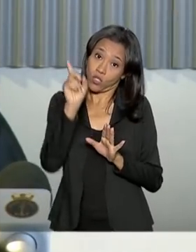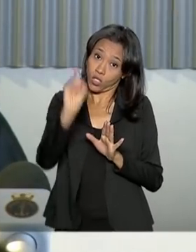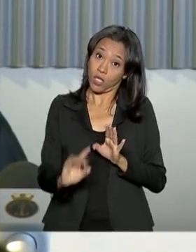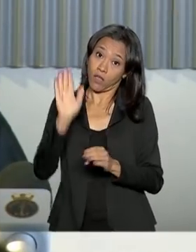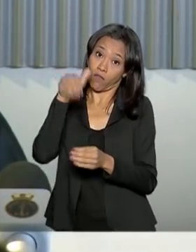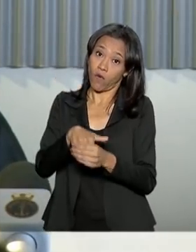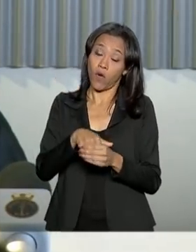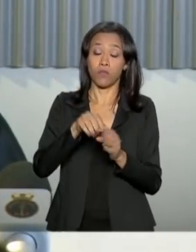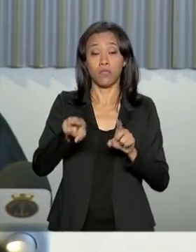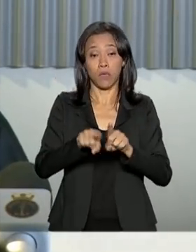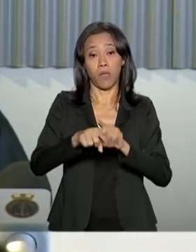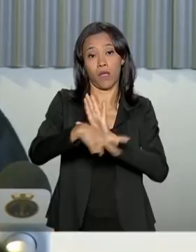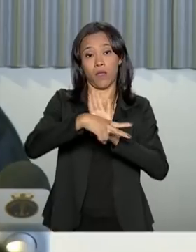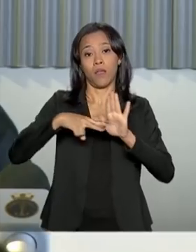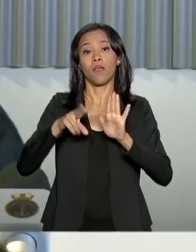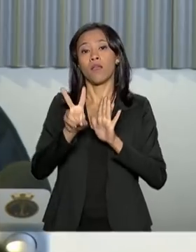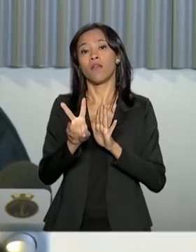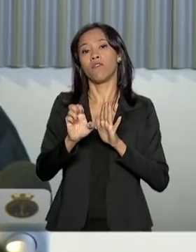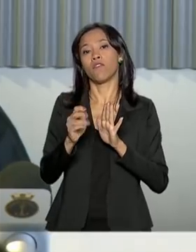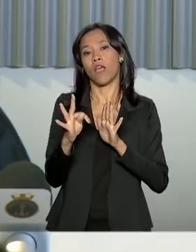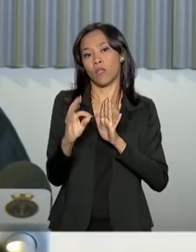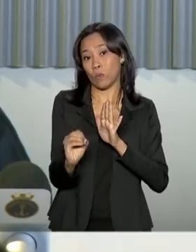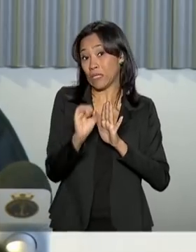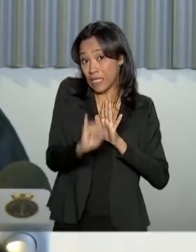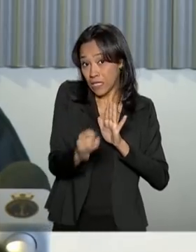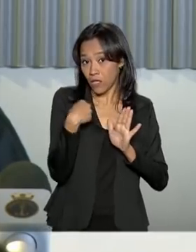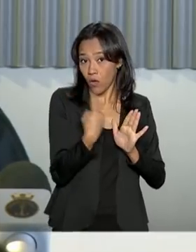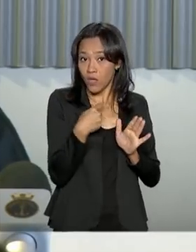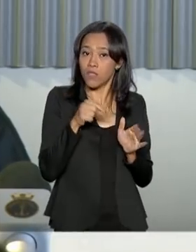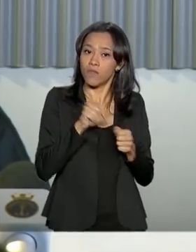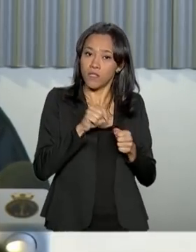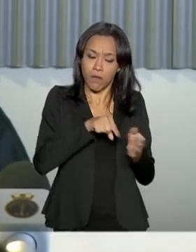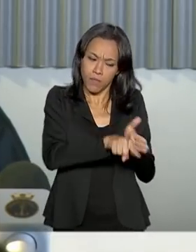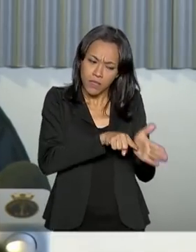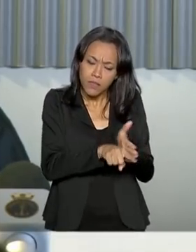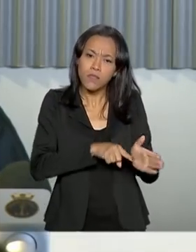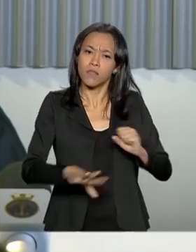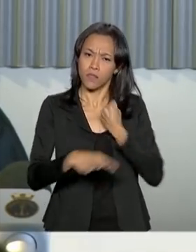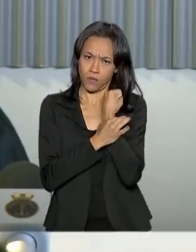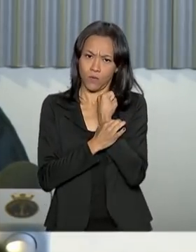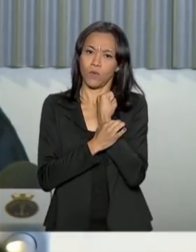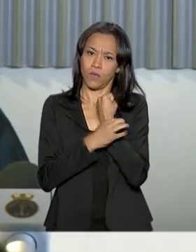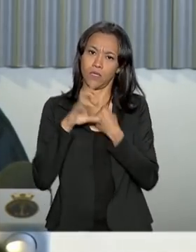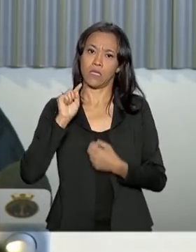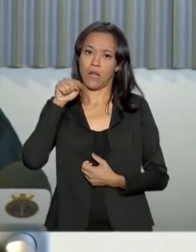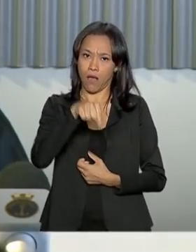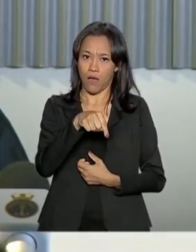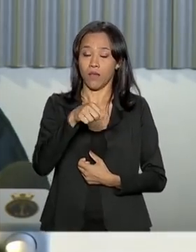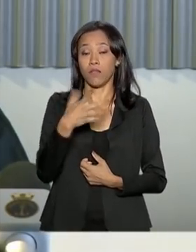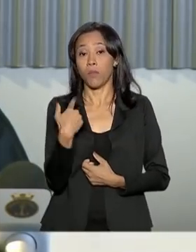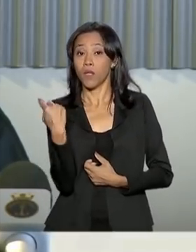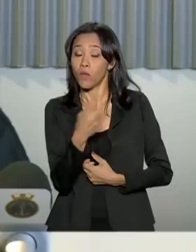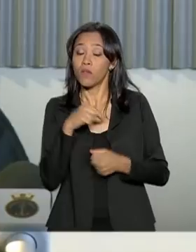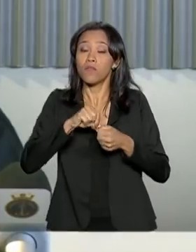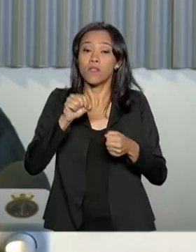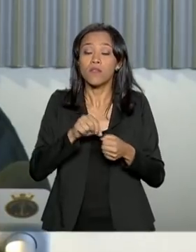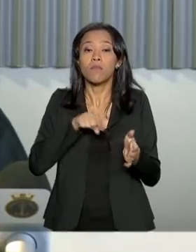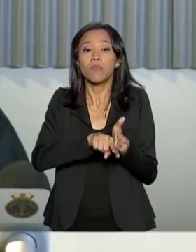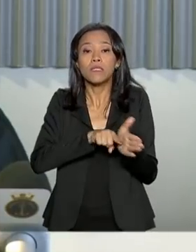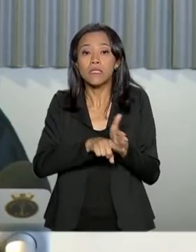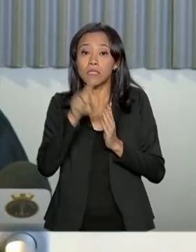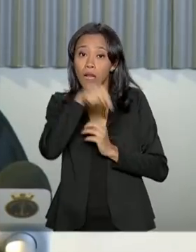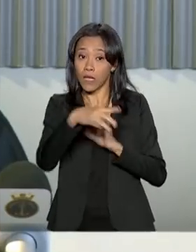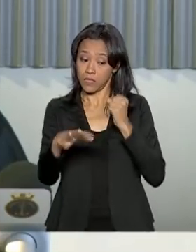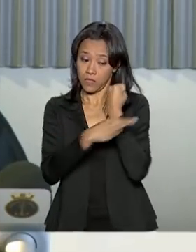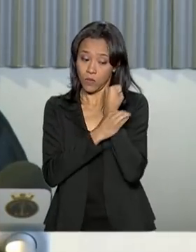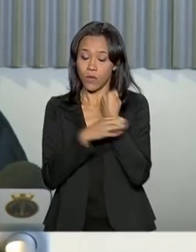veto no Tratado Antártico se nós fizermos pesquisas consistentes na Antártica. Para nós fazermos pesquisas consistentes, nós temos que